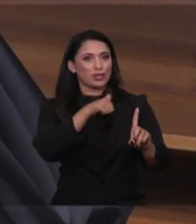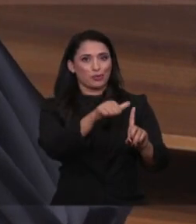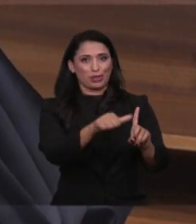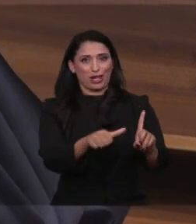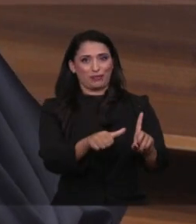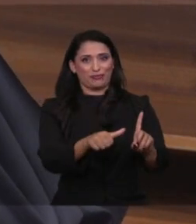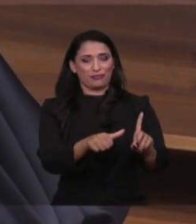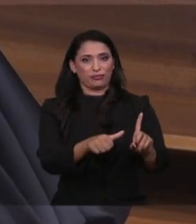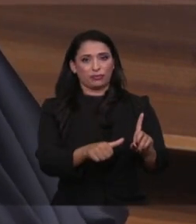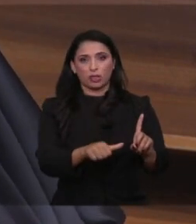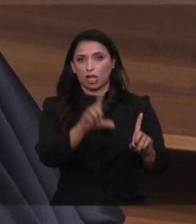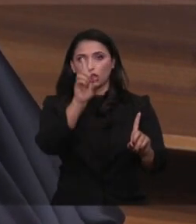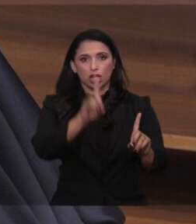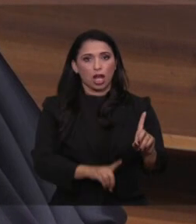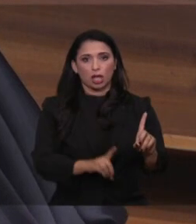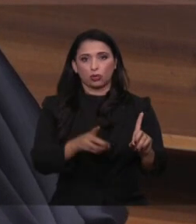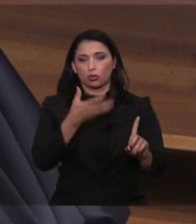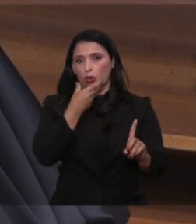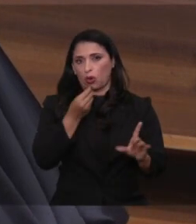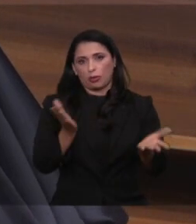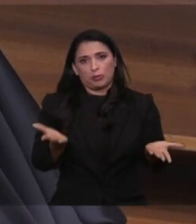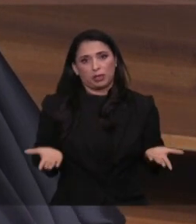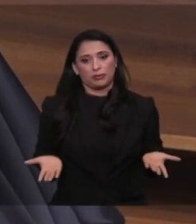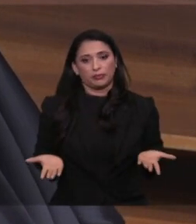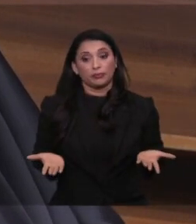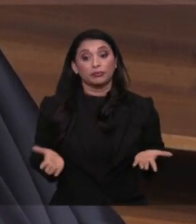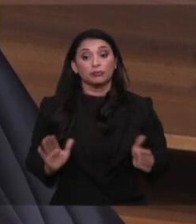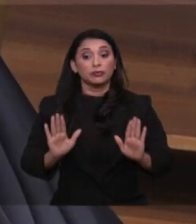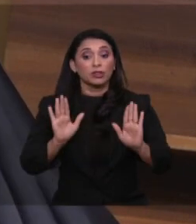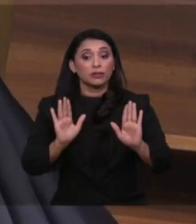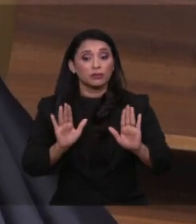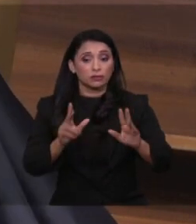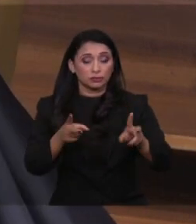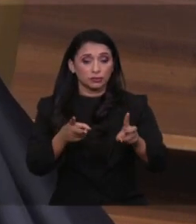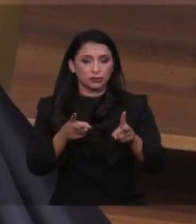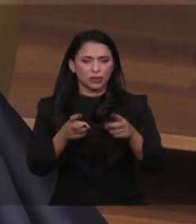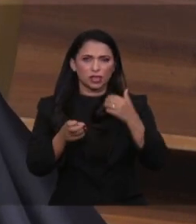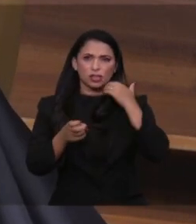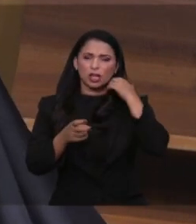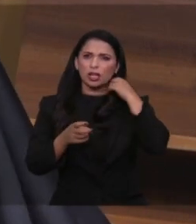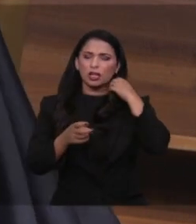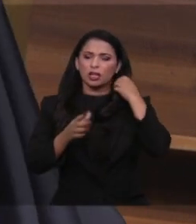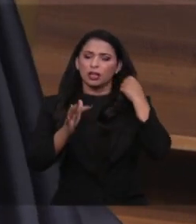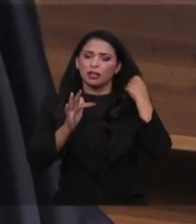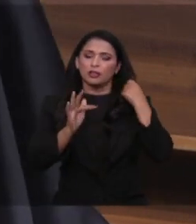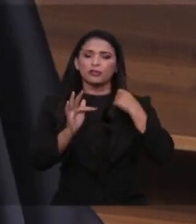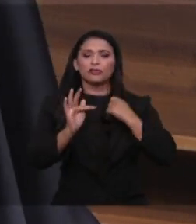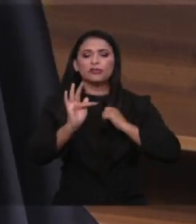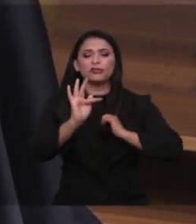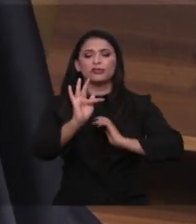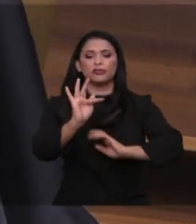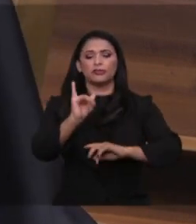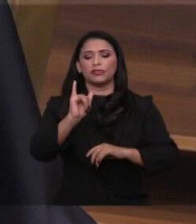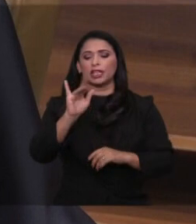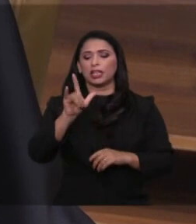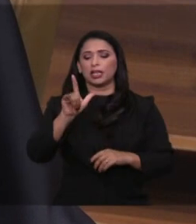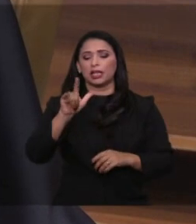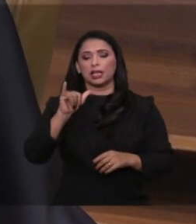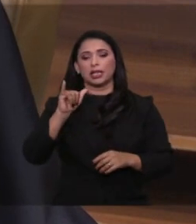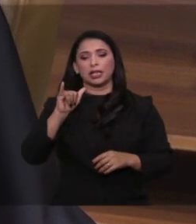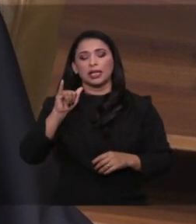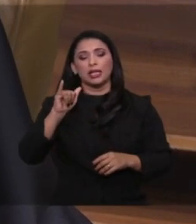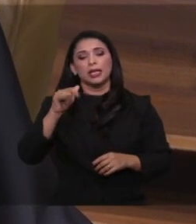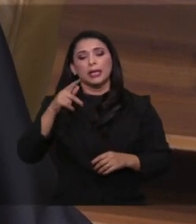Vejam a evolução do direito. As ordenações filipinas vigoraram no Brasil até